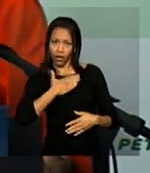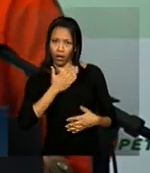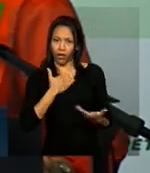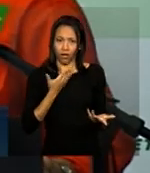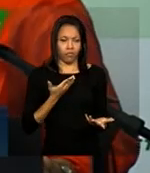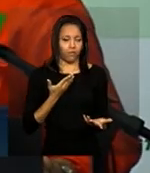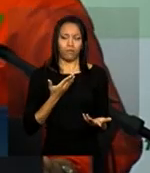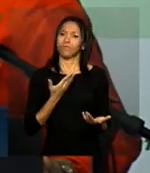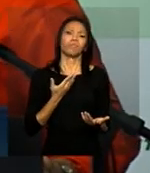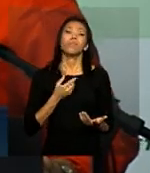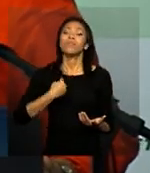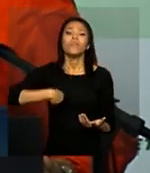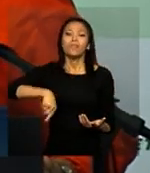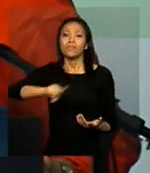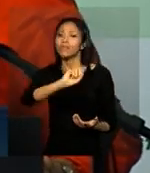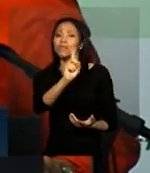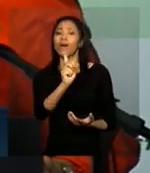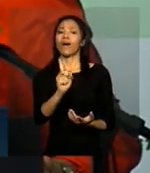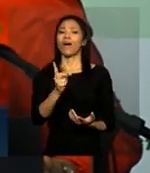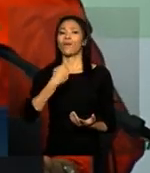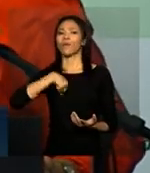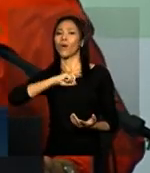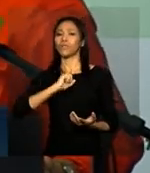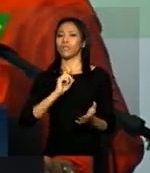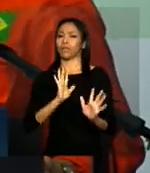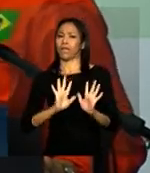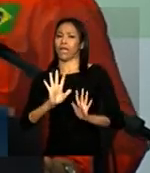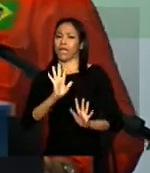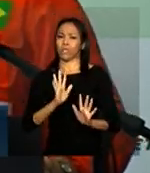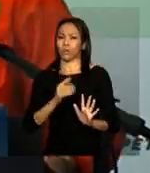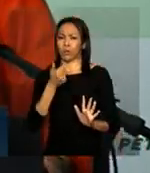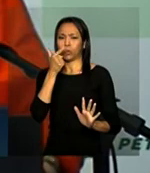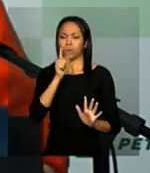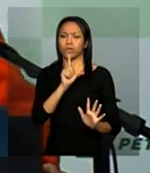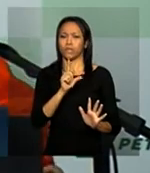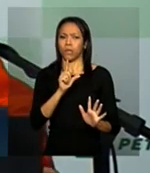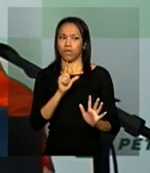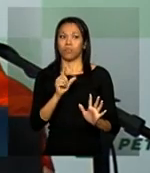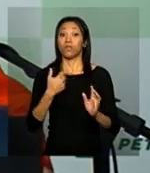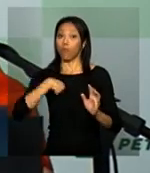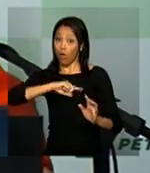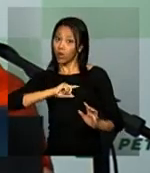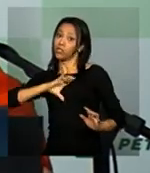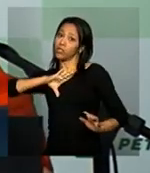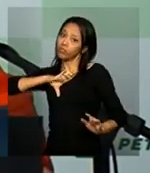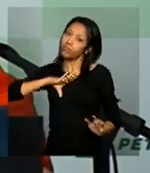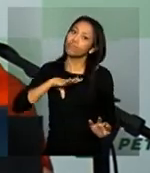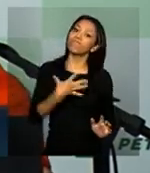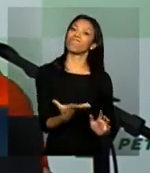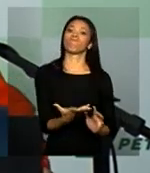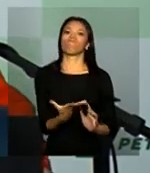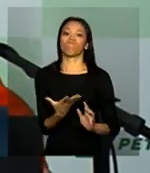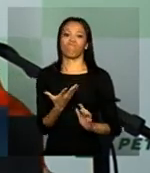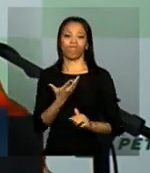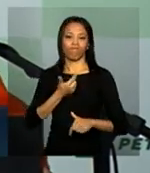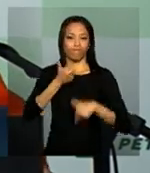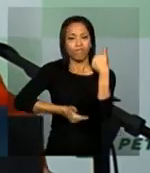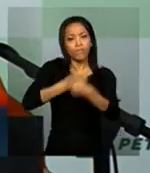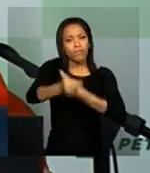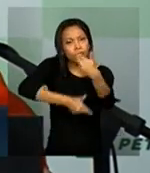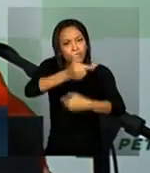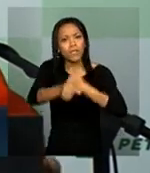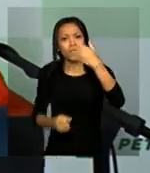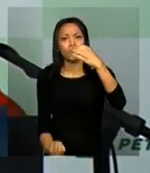não iriam colocar a gente na defensiva. Nós íamos partir para a ofensiva e implantar